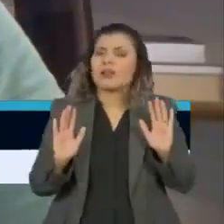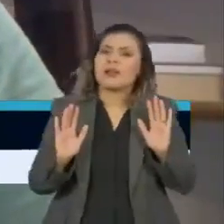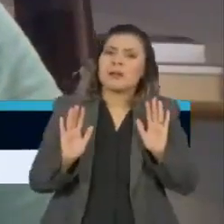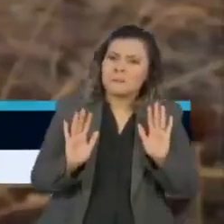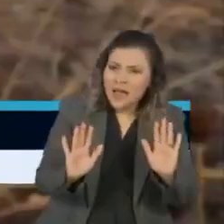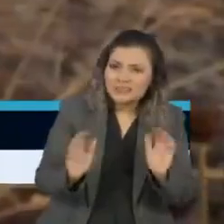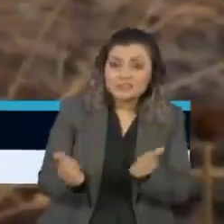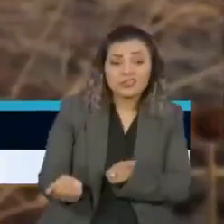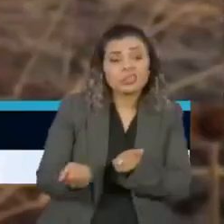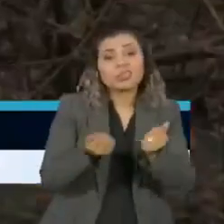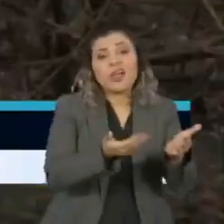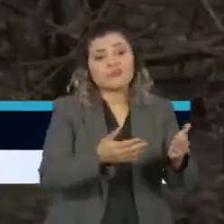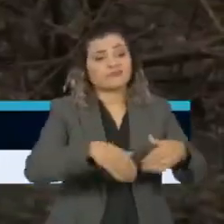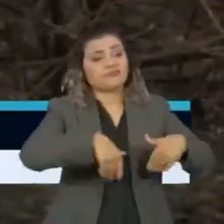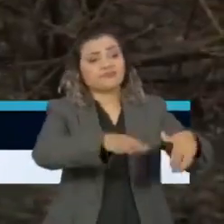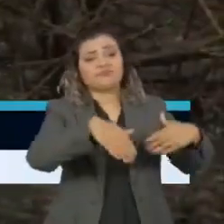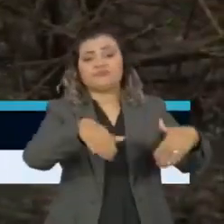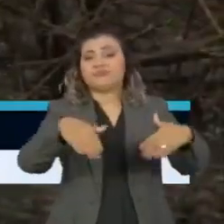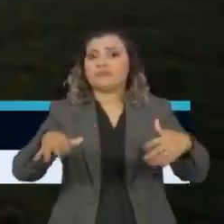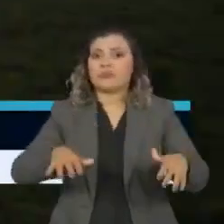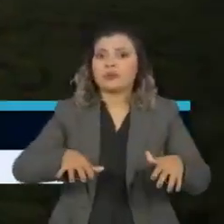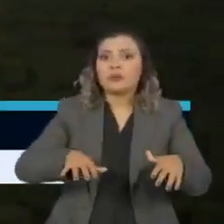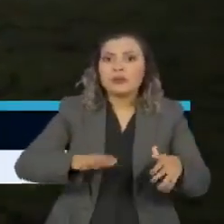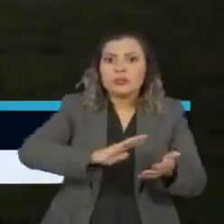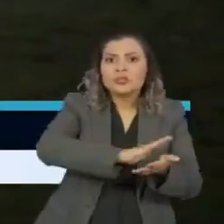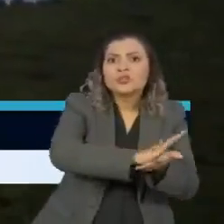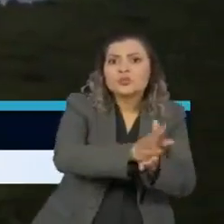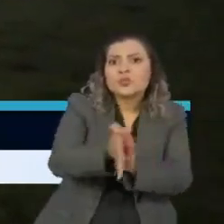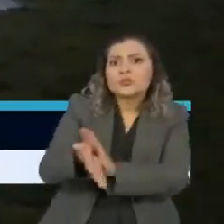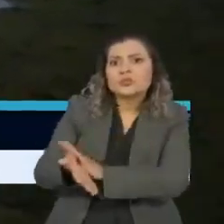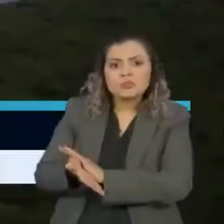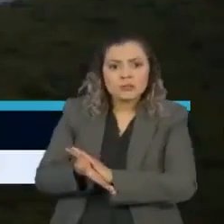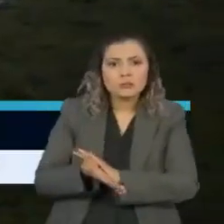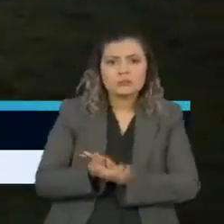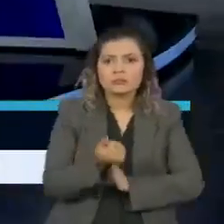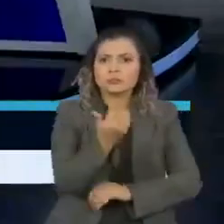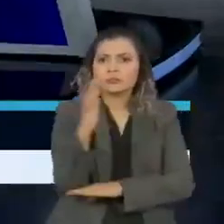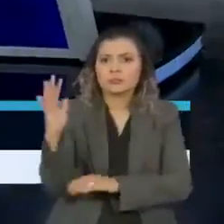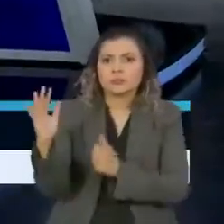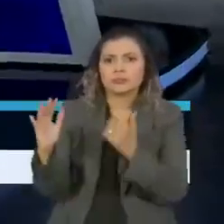de mão dada com aqueles que estão lucrando com a destruição do nosso meio ambiente.